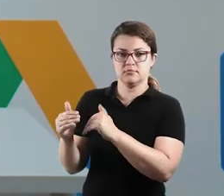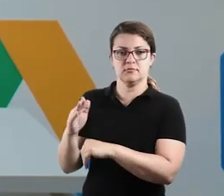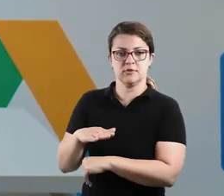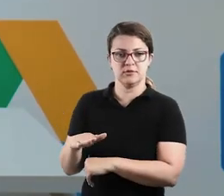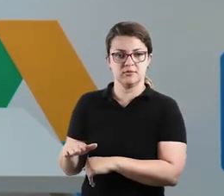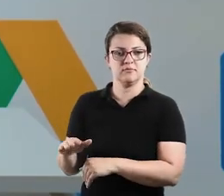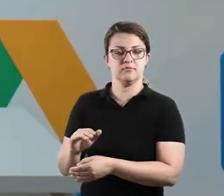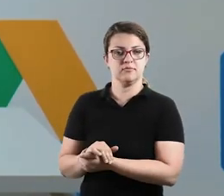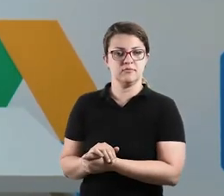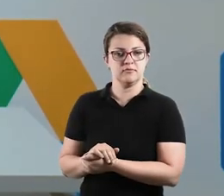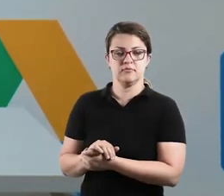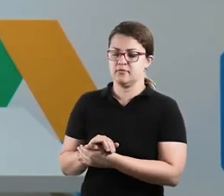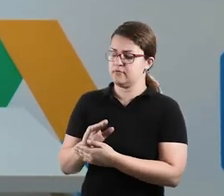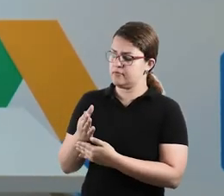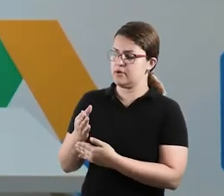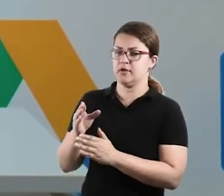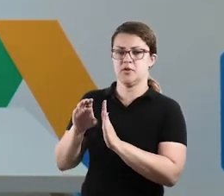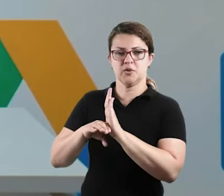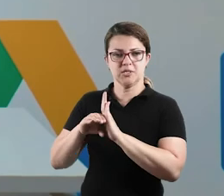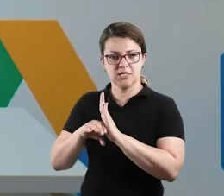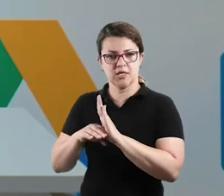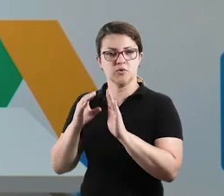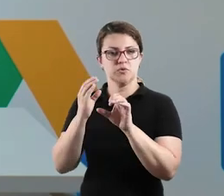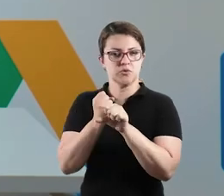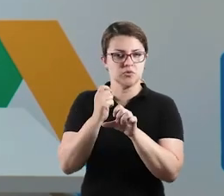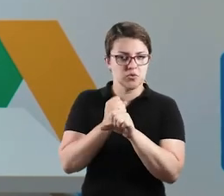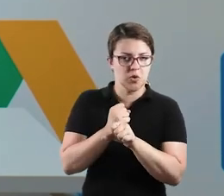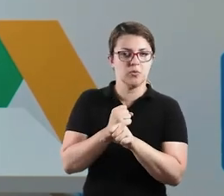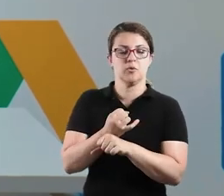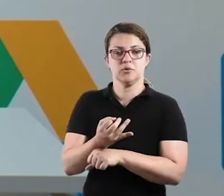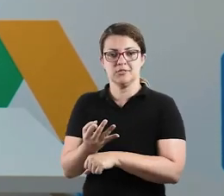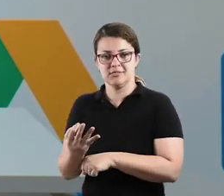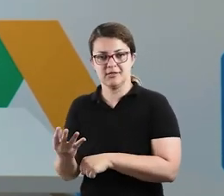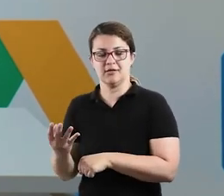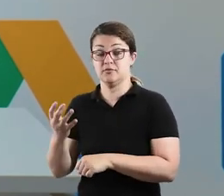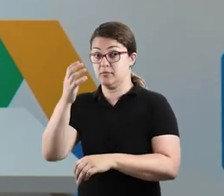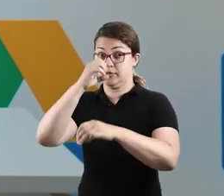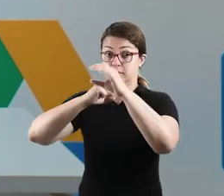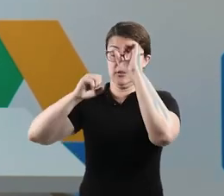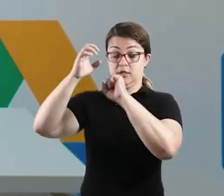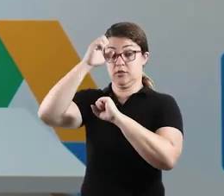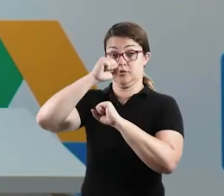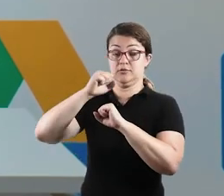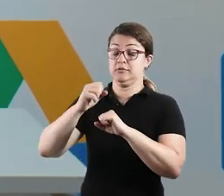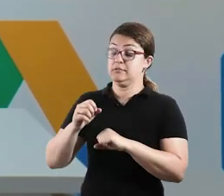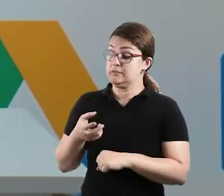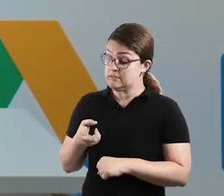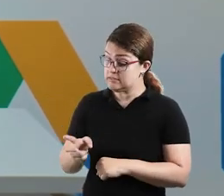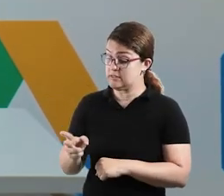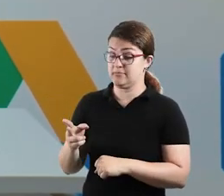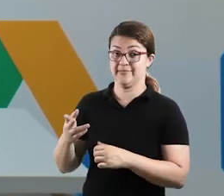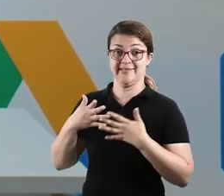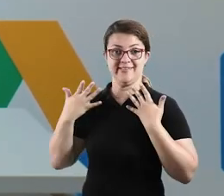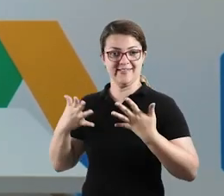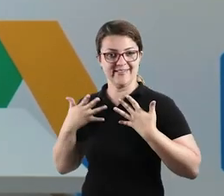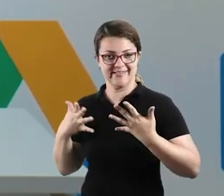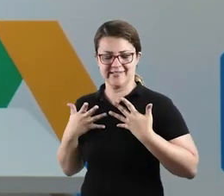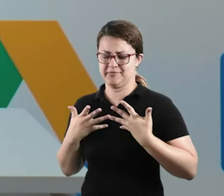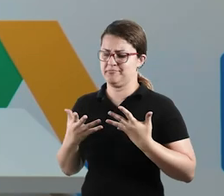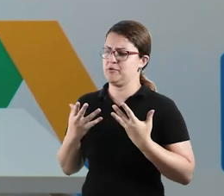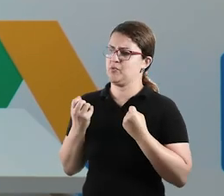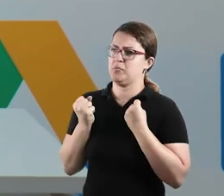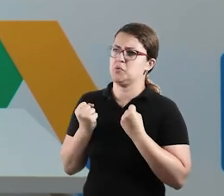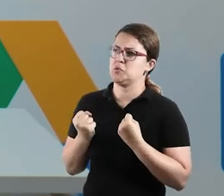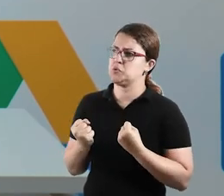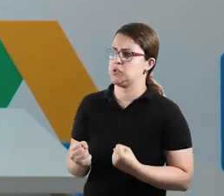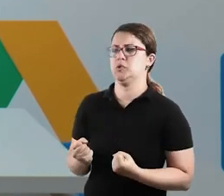vai começar a se apropriar desse conceito de soma, de quantidade, lembrando que sempre de uma maneira leve, para não ficar pesado para a